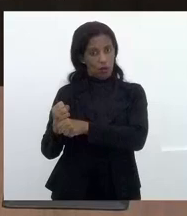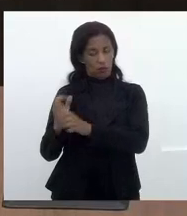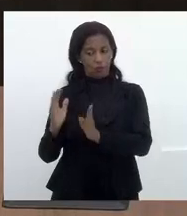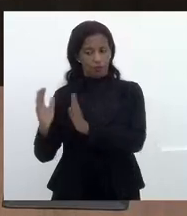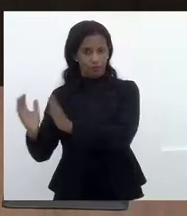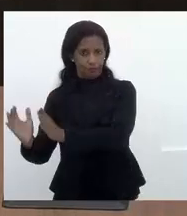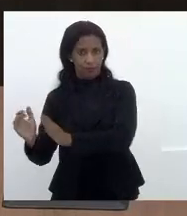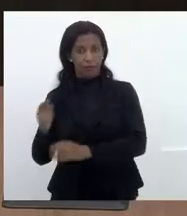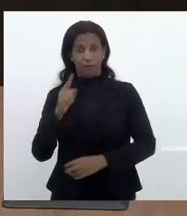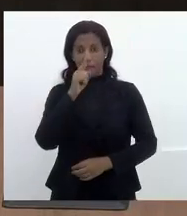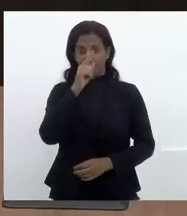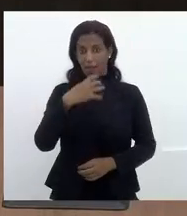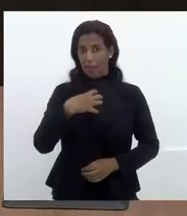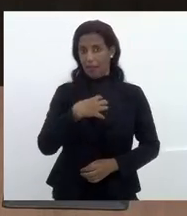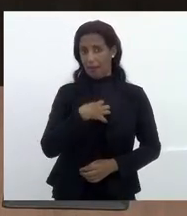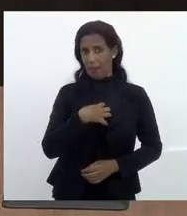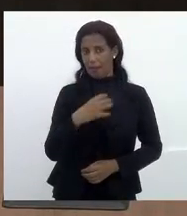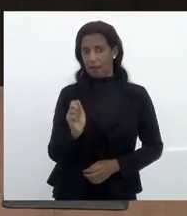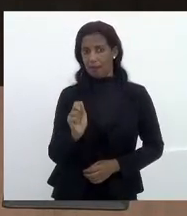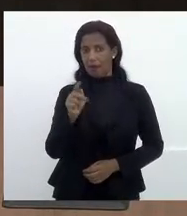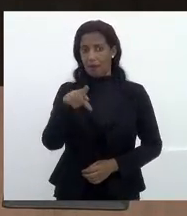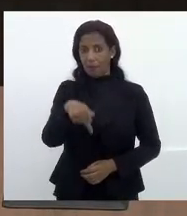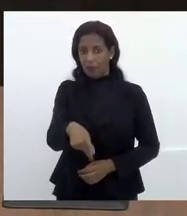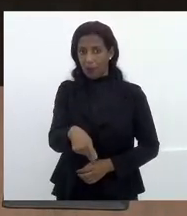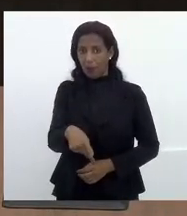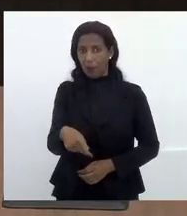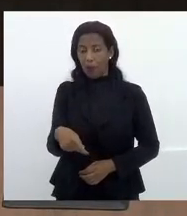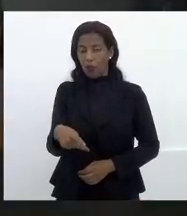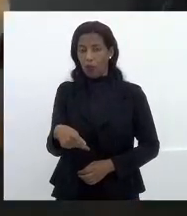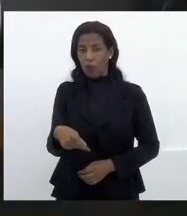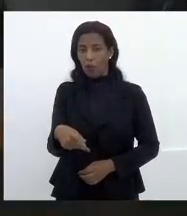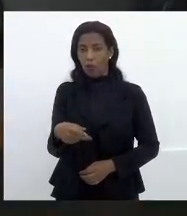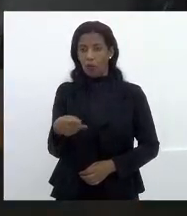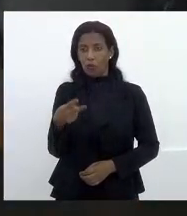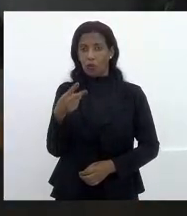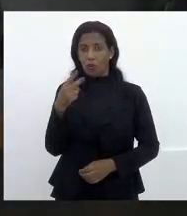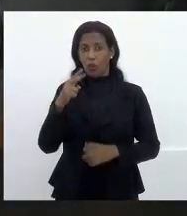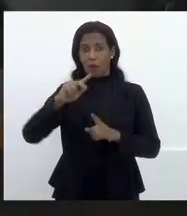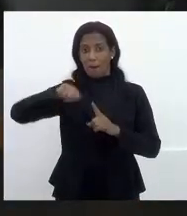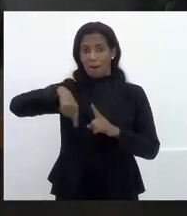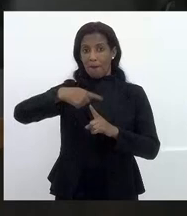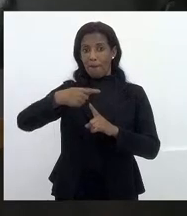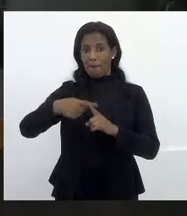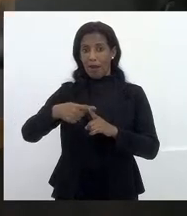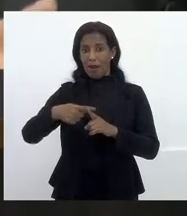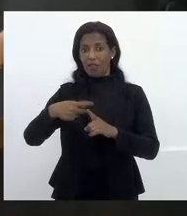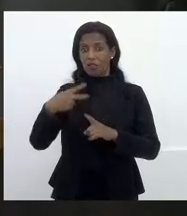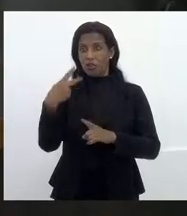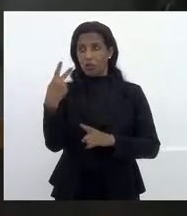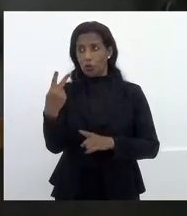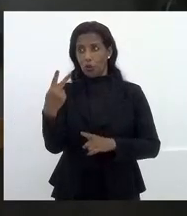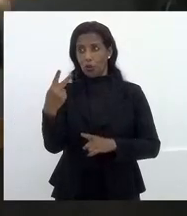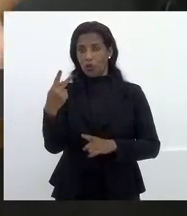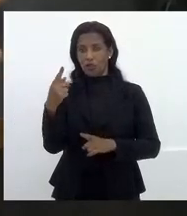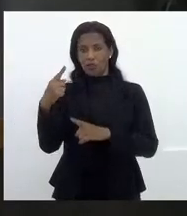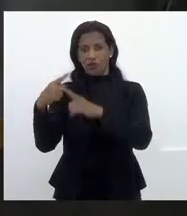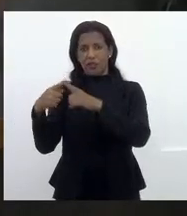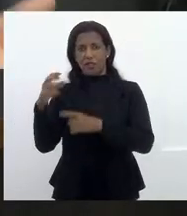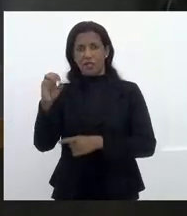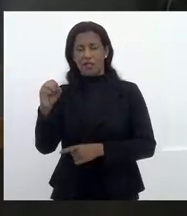Bahia ele teria que se aposentar com 2 de 2 + 2 x 0